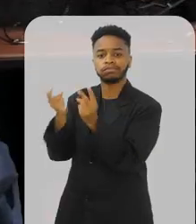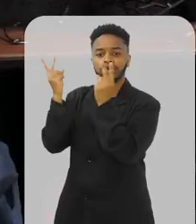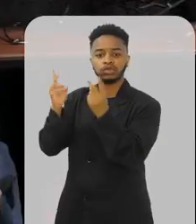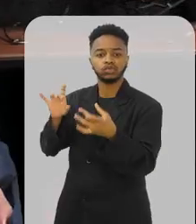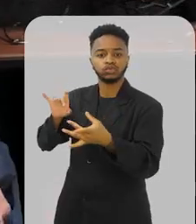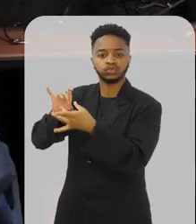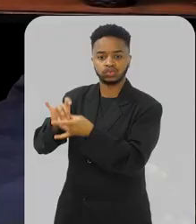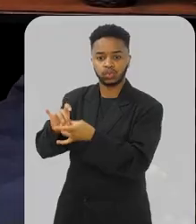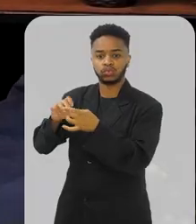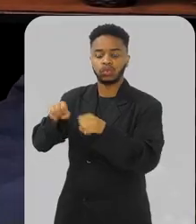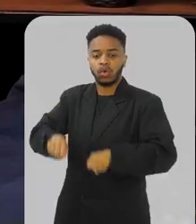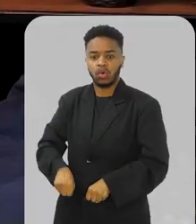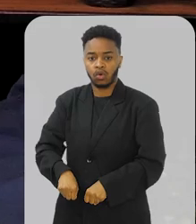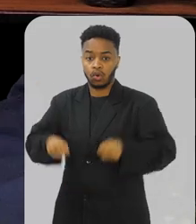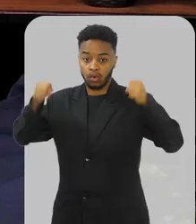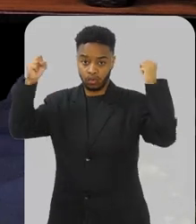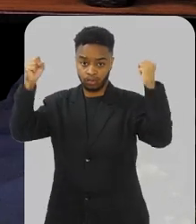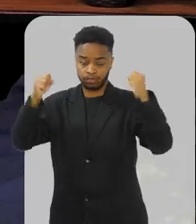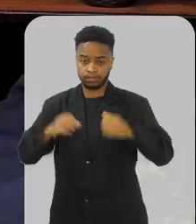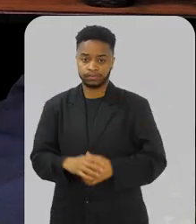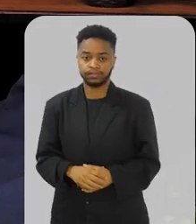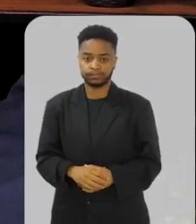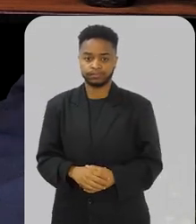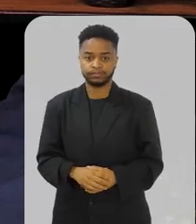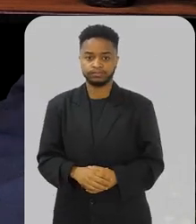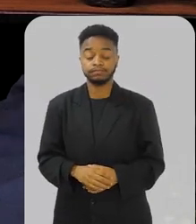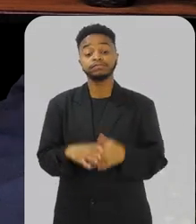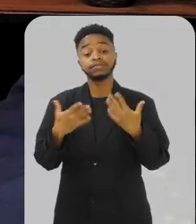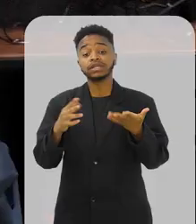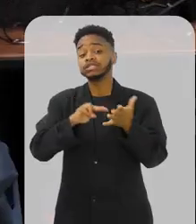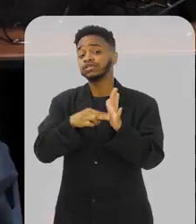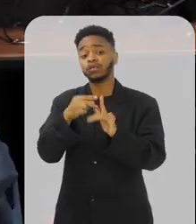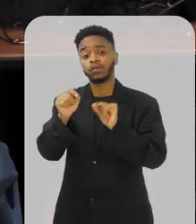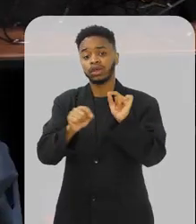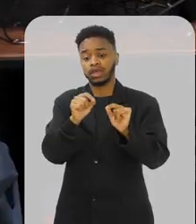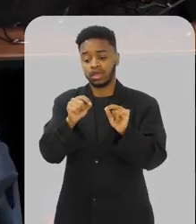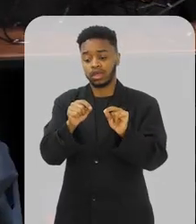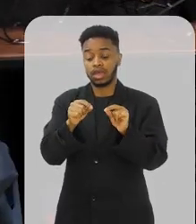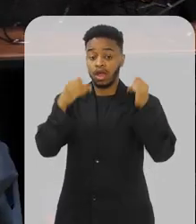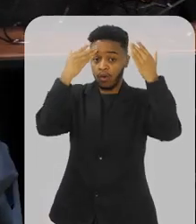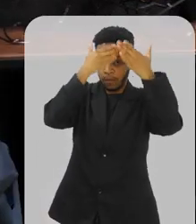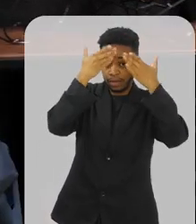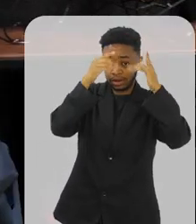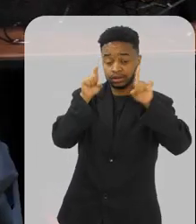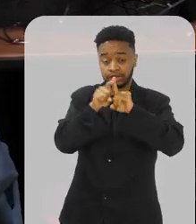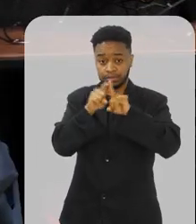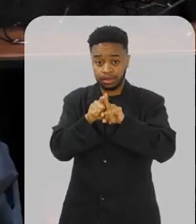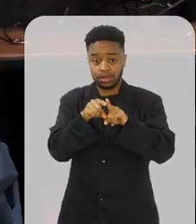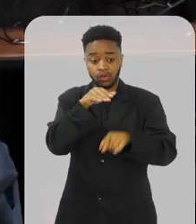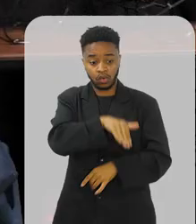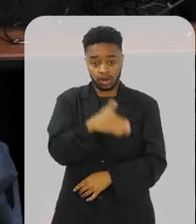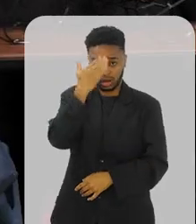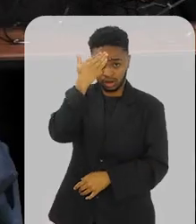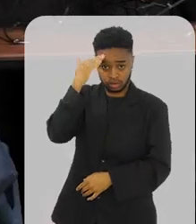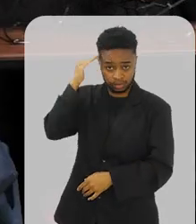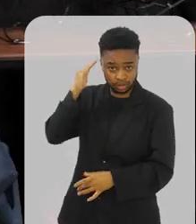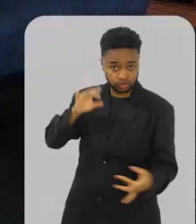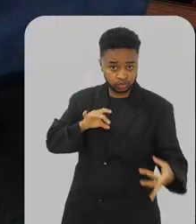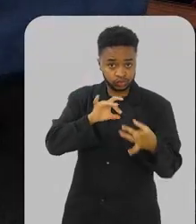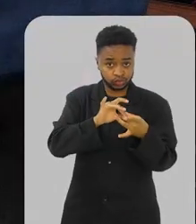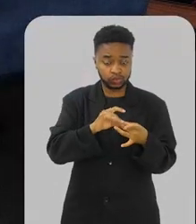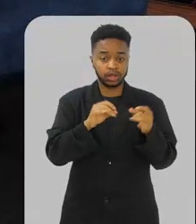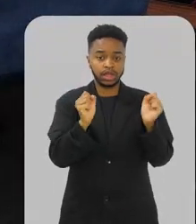Ou na Umbanda em Ansã com Ogum. Então, quer dizer, tanto na Umbanda quanto no candomblé em Ansã com